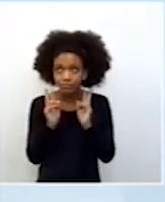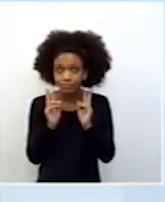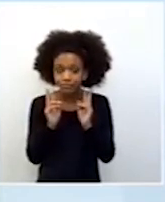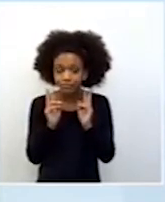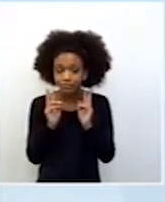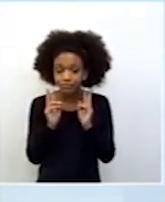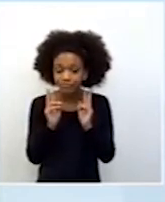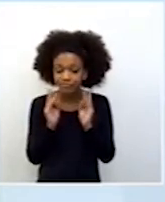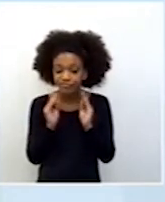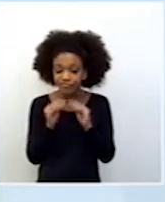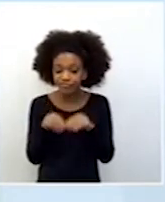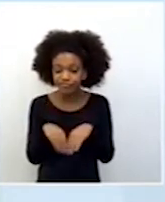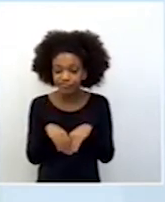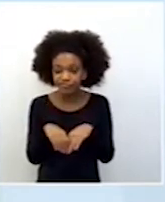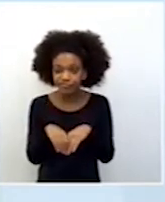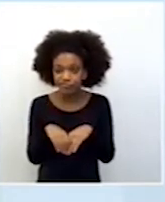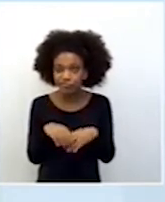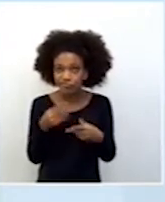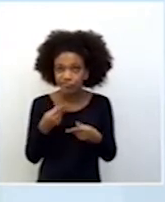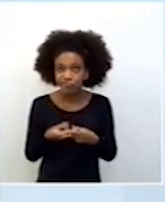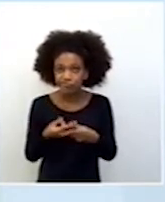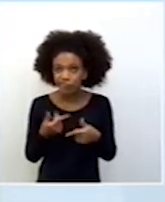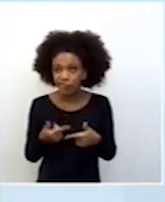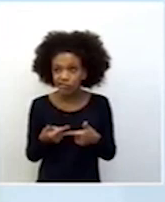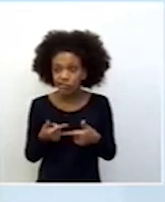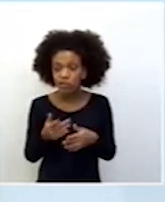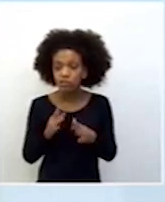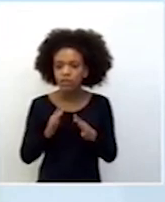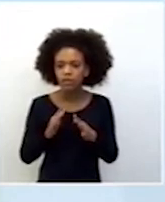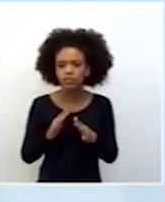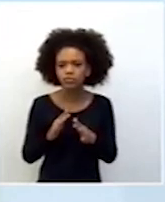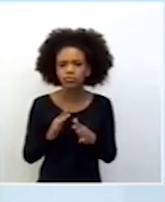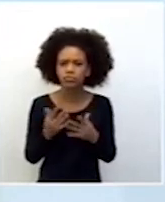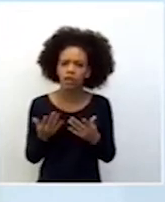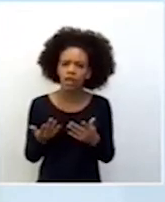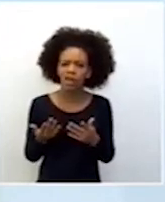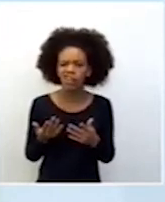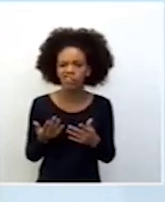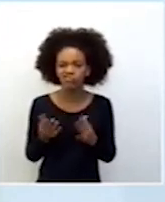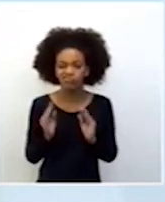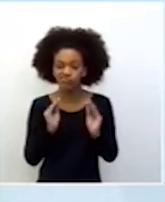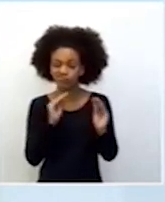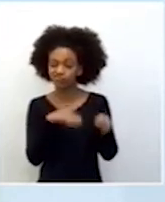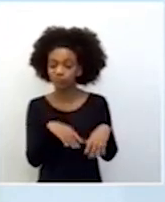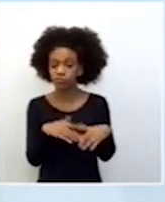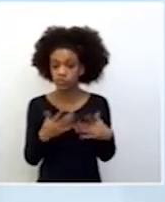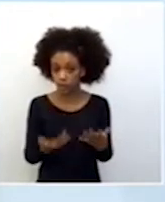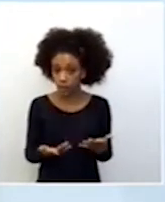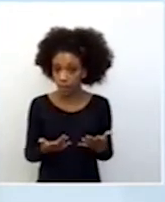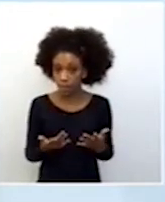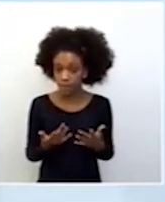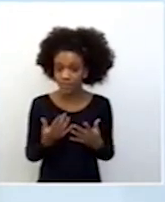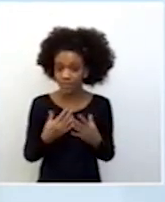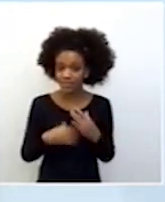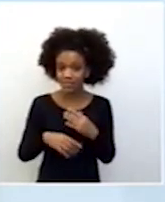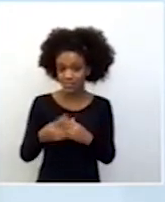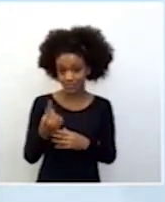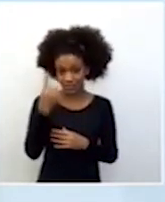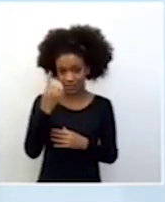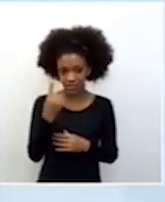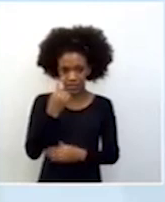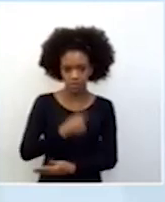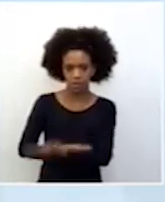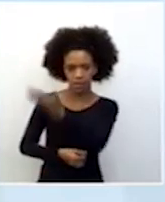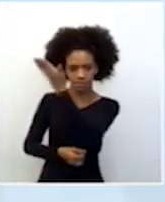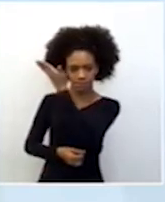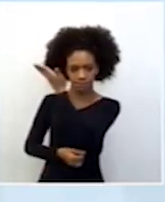um tédio ou pensando em alguma coisa de forma a não levar muito a sério isso. E em cima a gente tem o